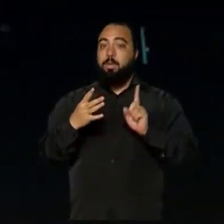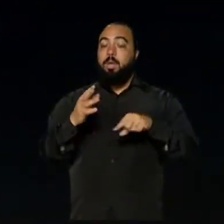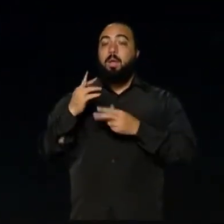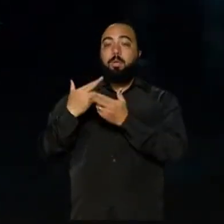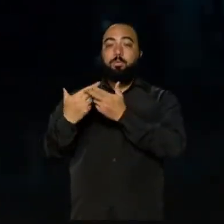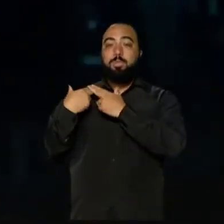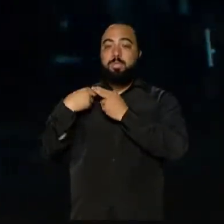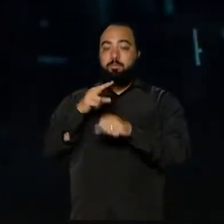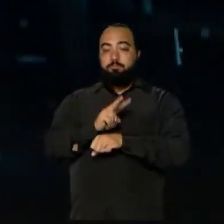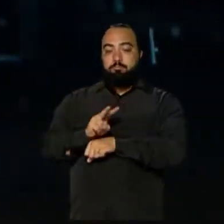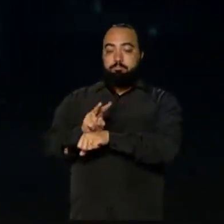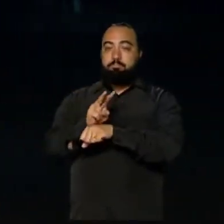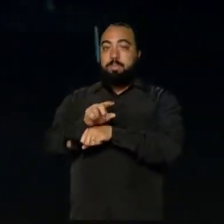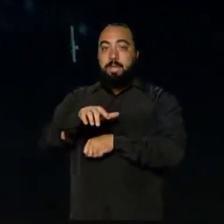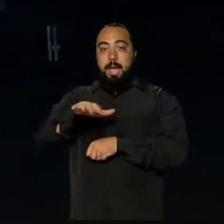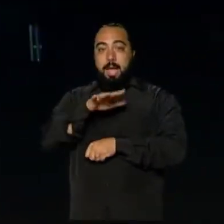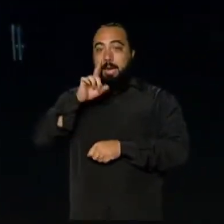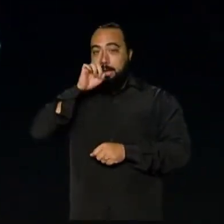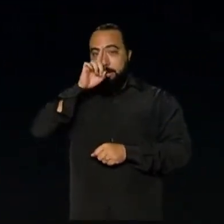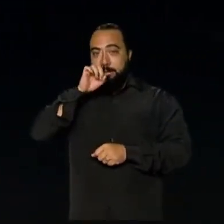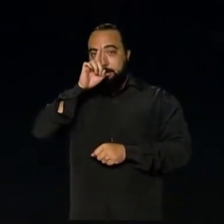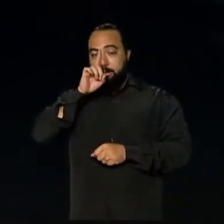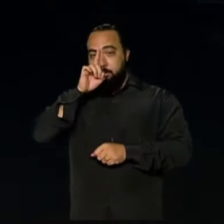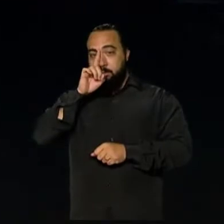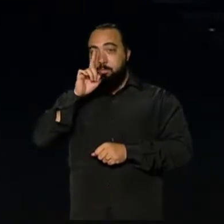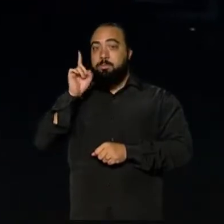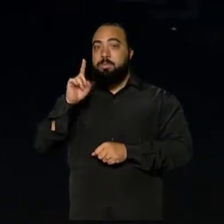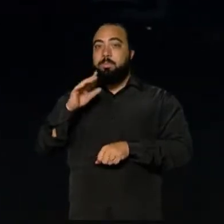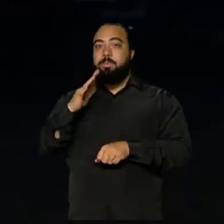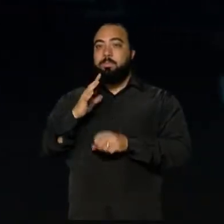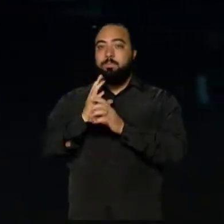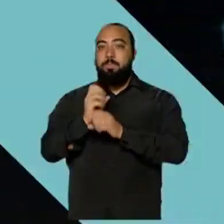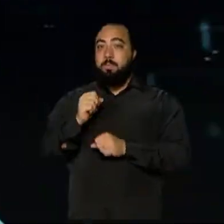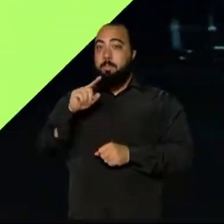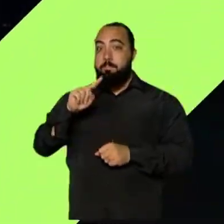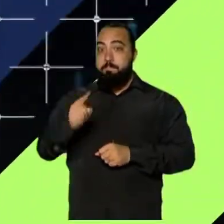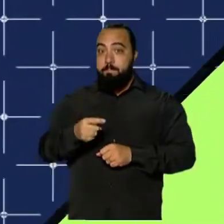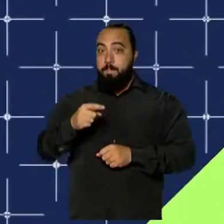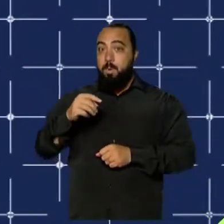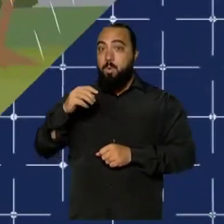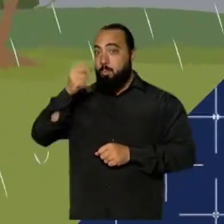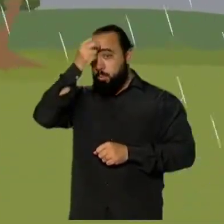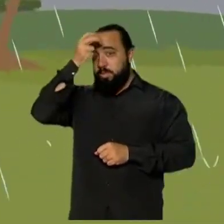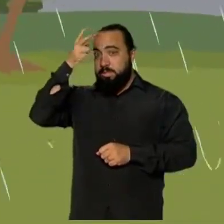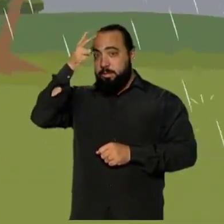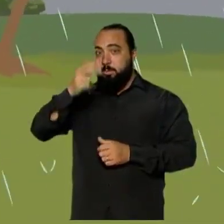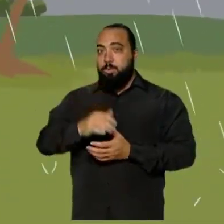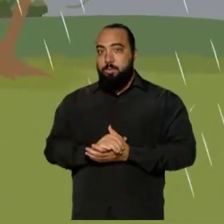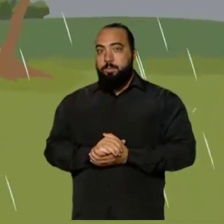pelo monitoramento de áreas de risco em cerca de 1.000 municípios do país.